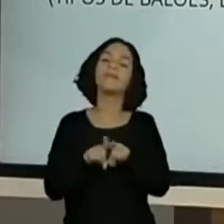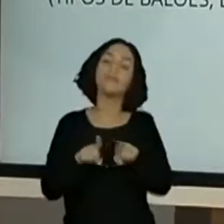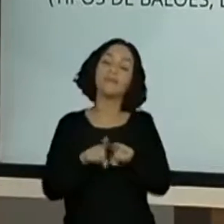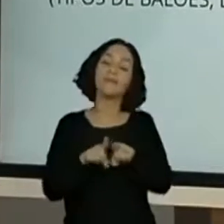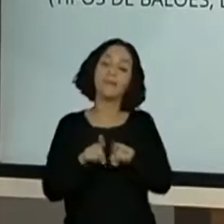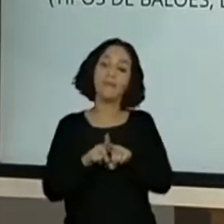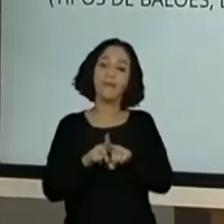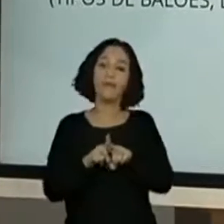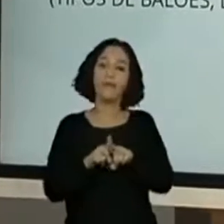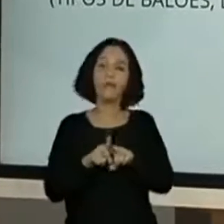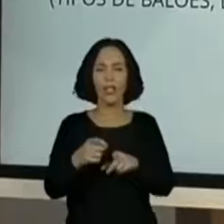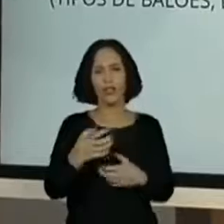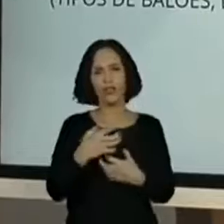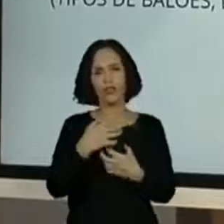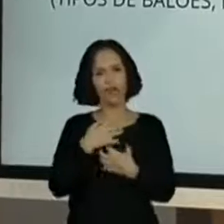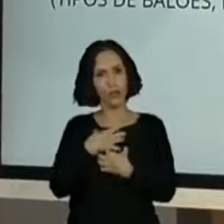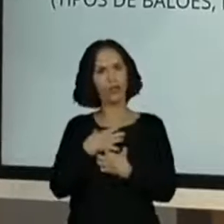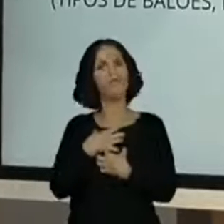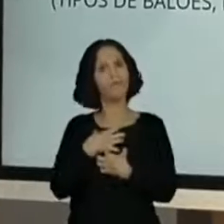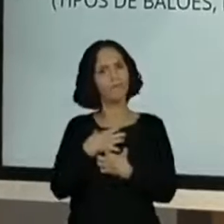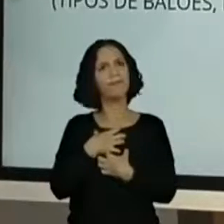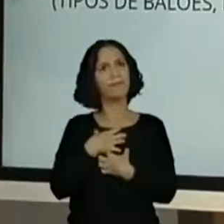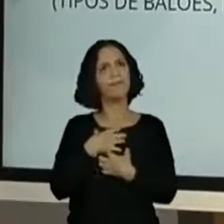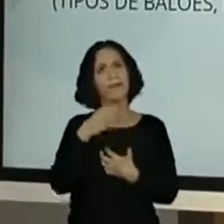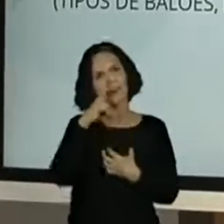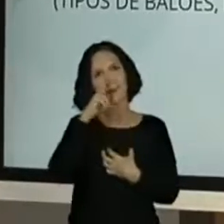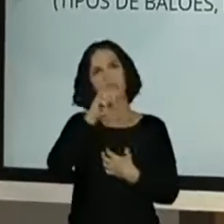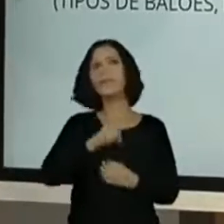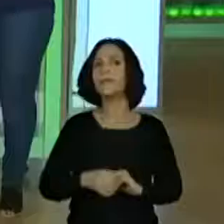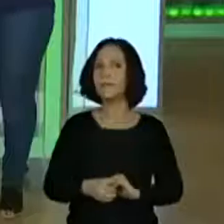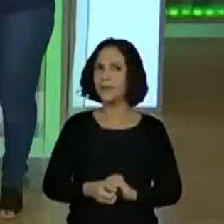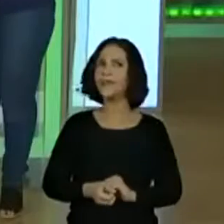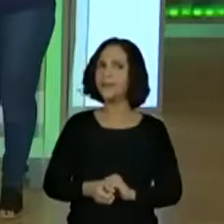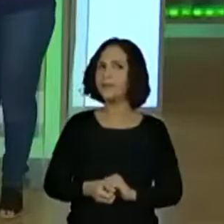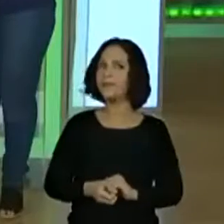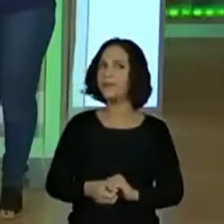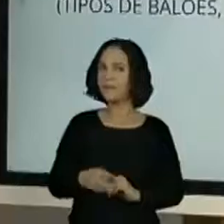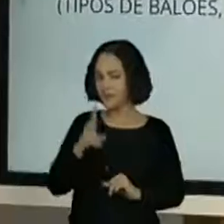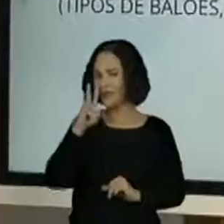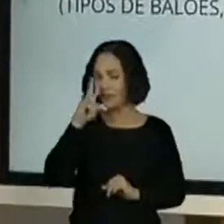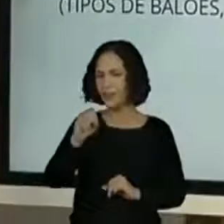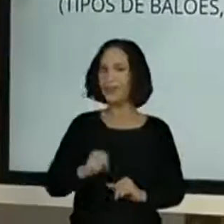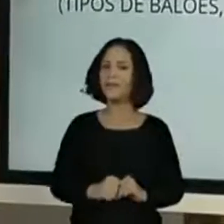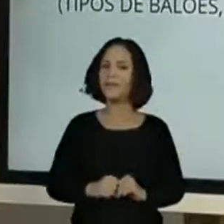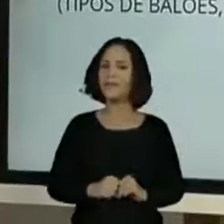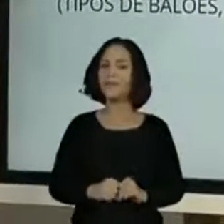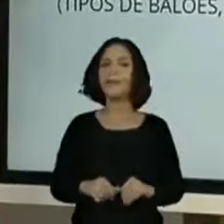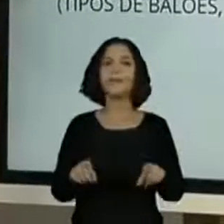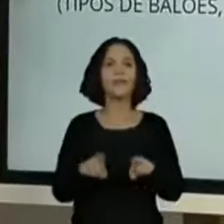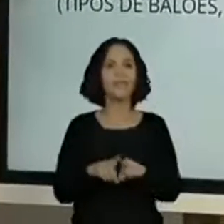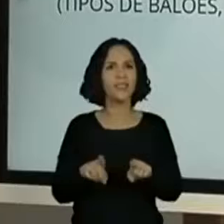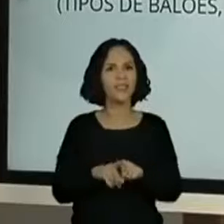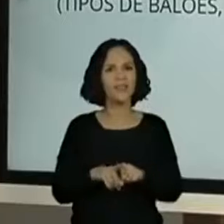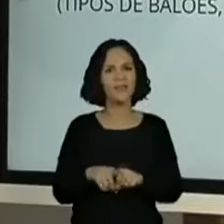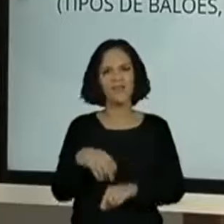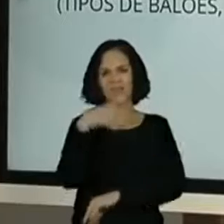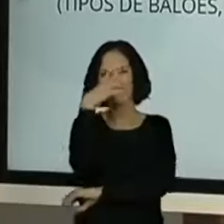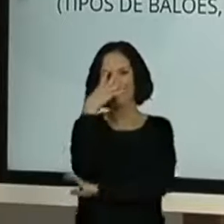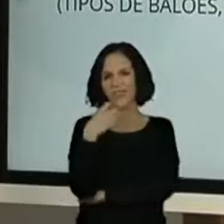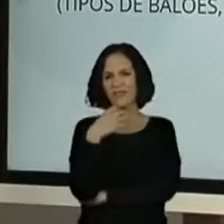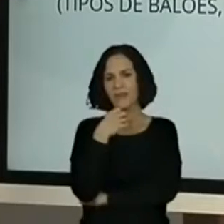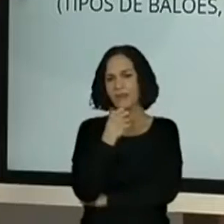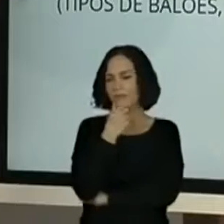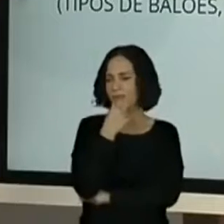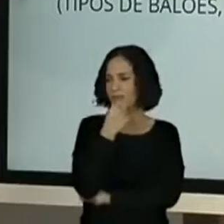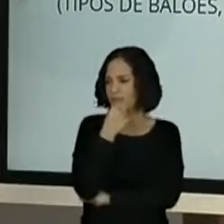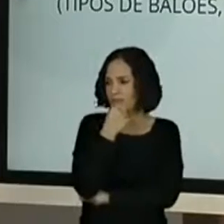tem uma personalidade forte. Muito forte. Muito forte. E ela tem um mau humor que